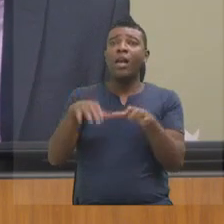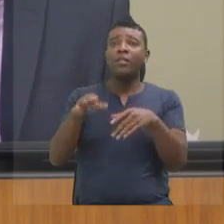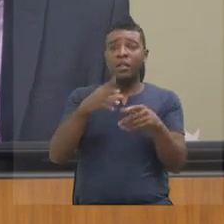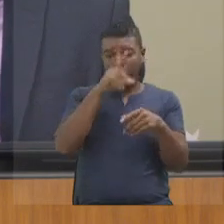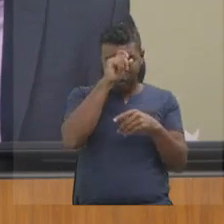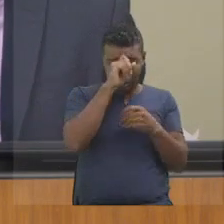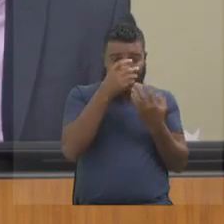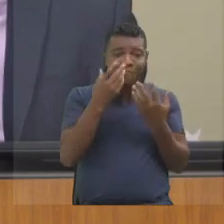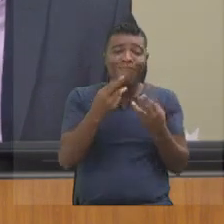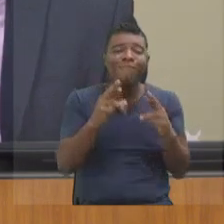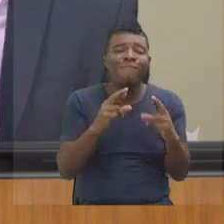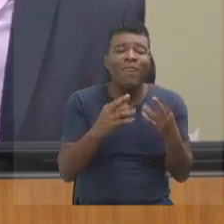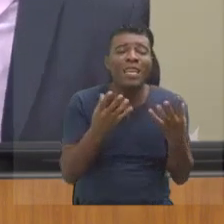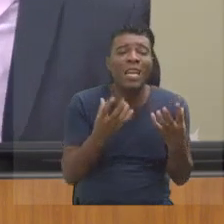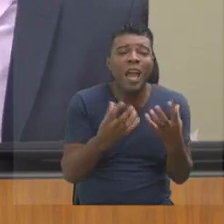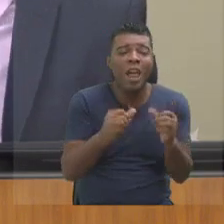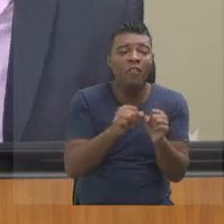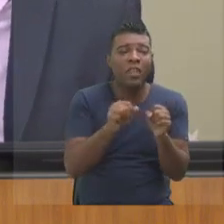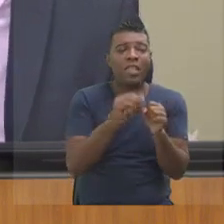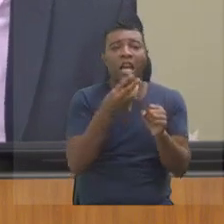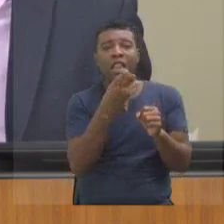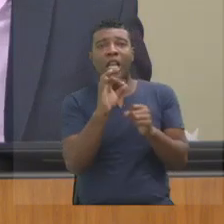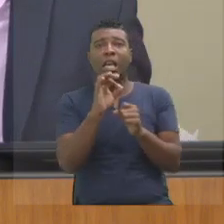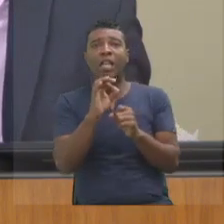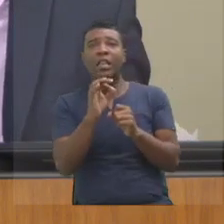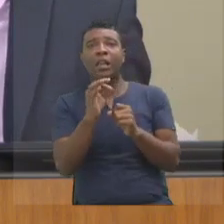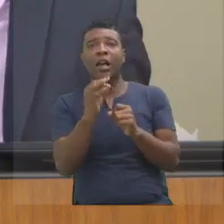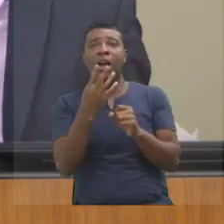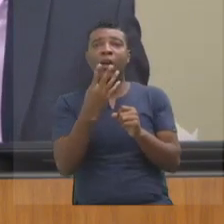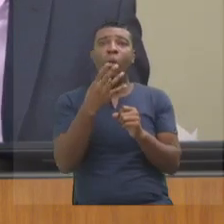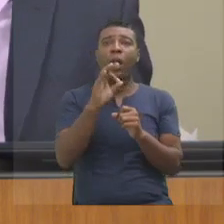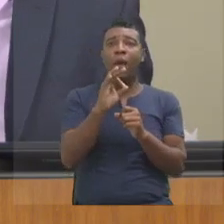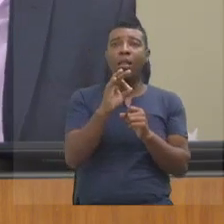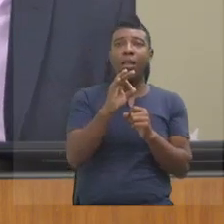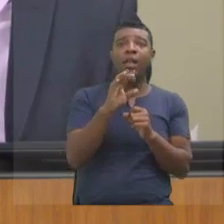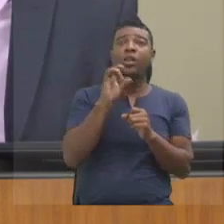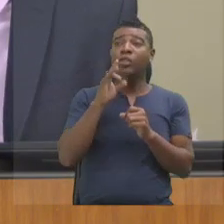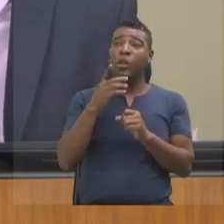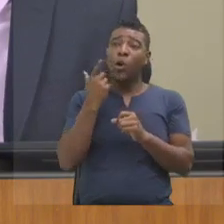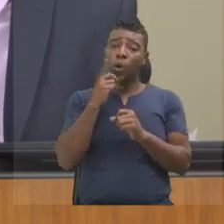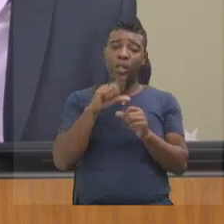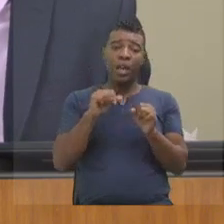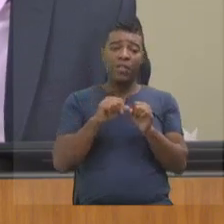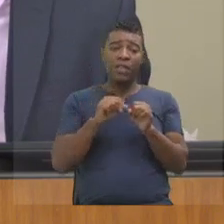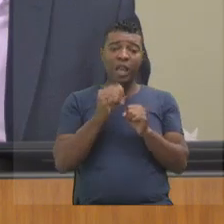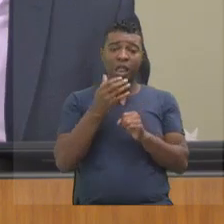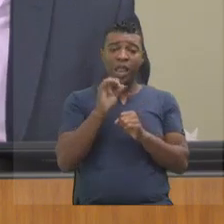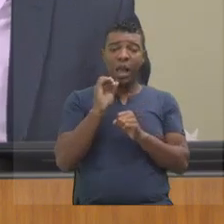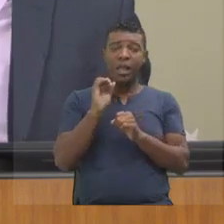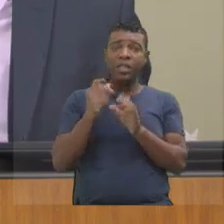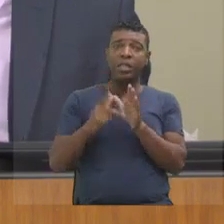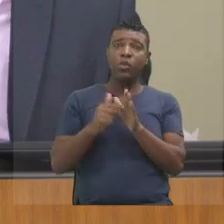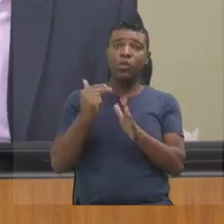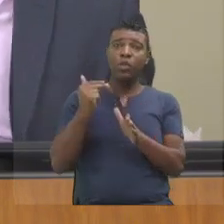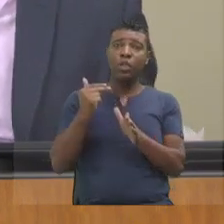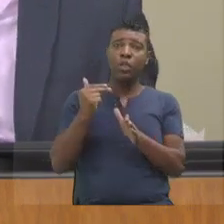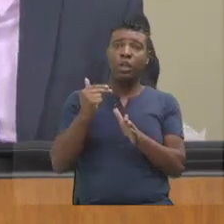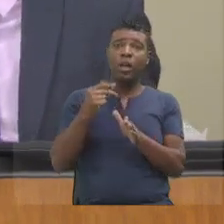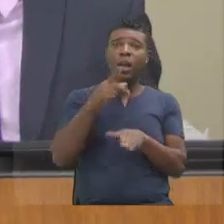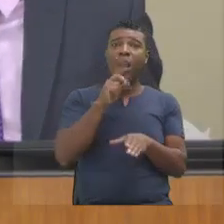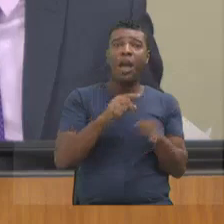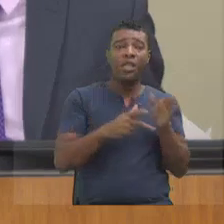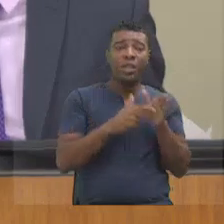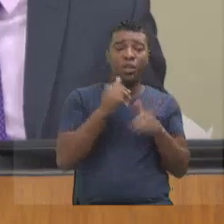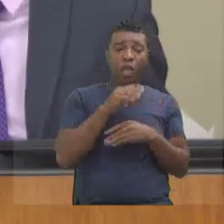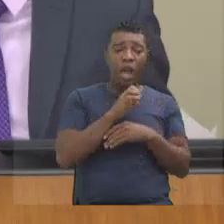cirurgias por semana do valor Era Minas ele consegue realizar 10 porque já tem as outras cirurgias eletivas